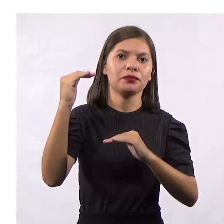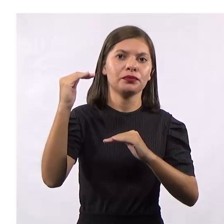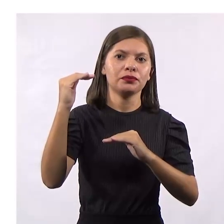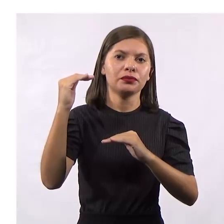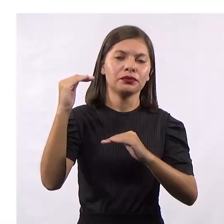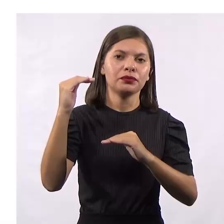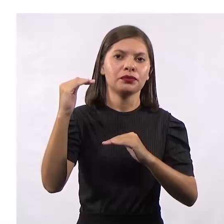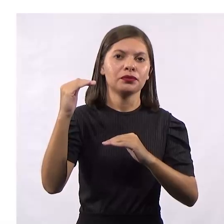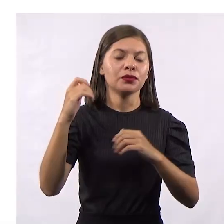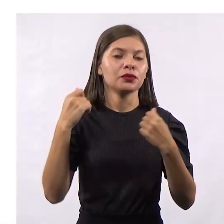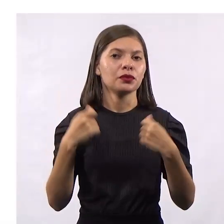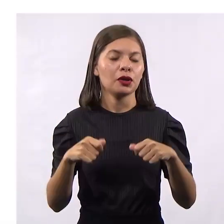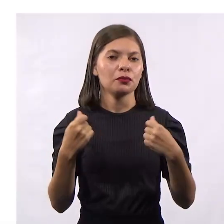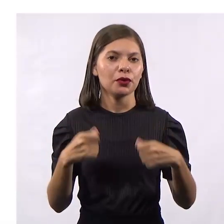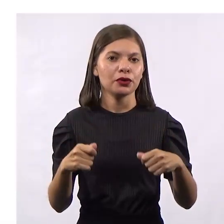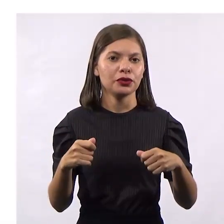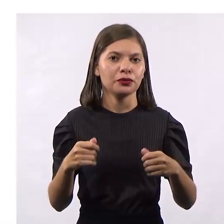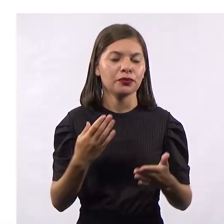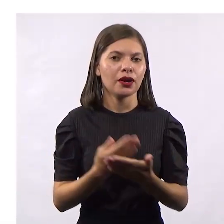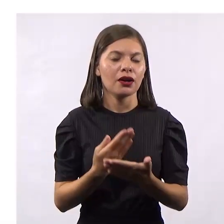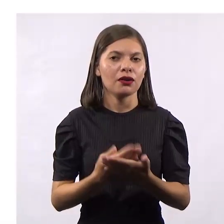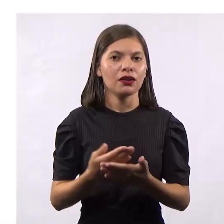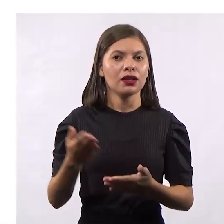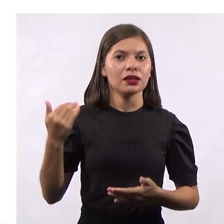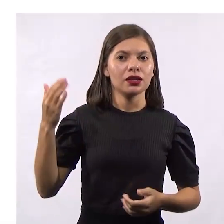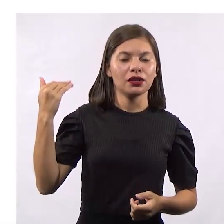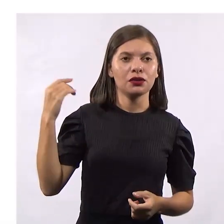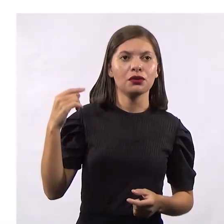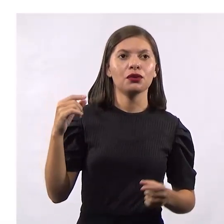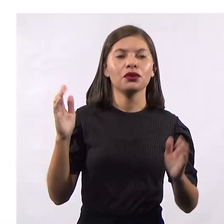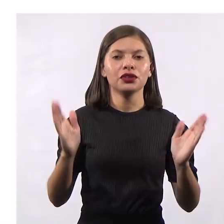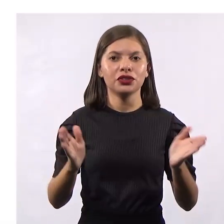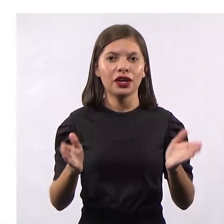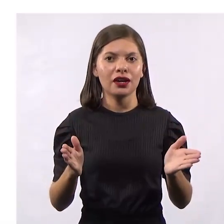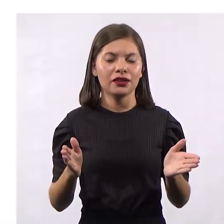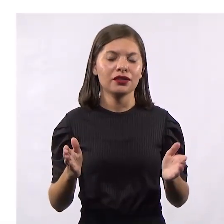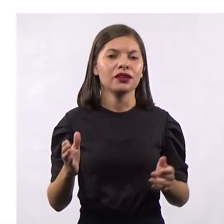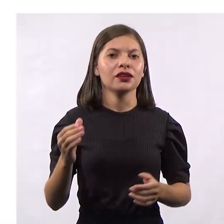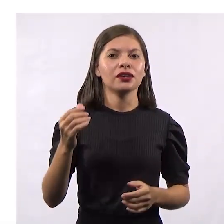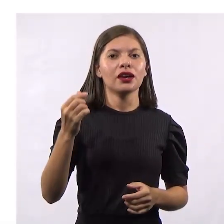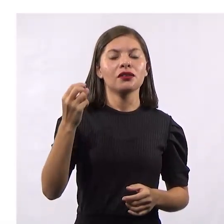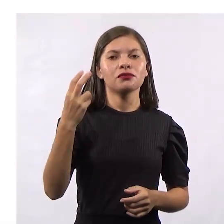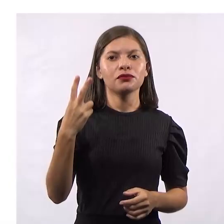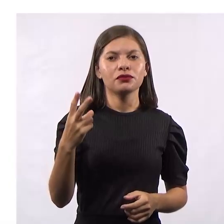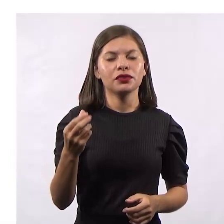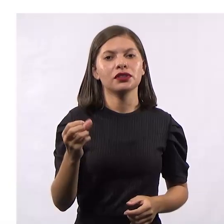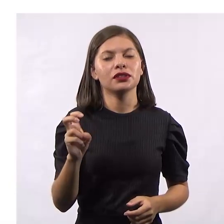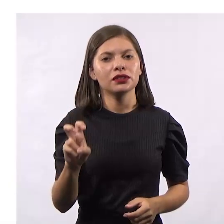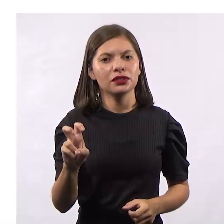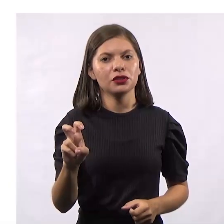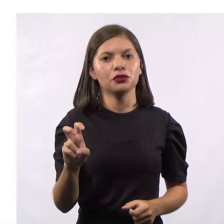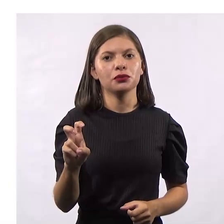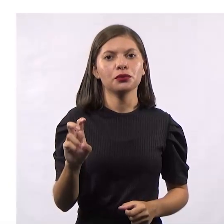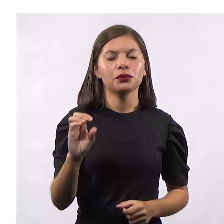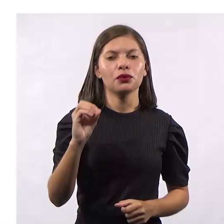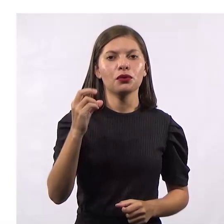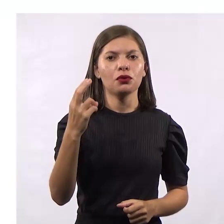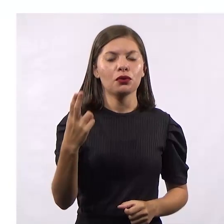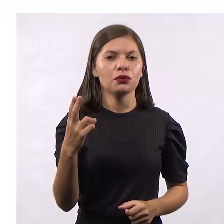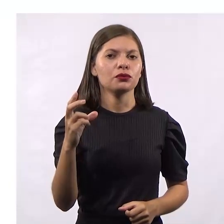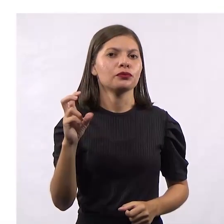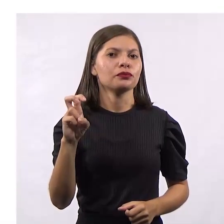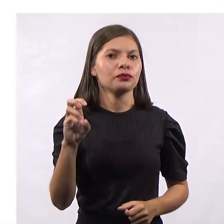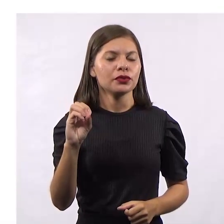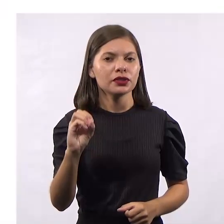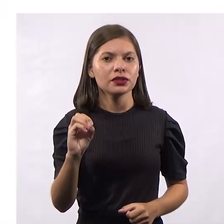que é aquele limite que a gente falou na aula anterior, tá bom? Que é 25% ou 50%. Também o particular